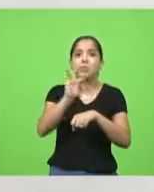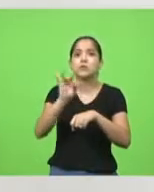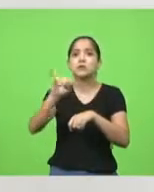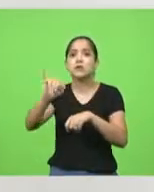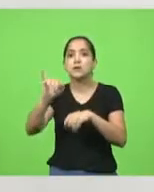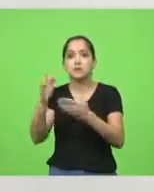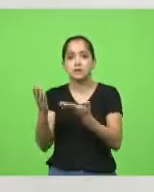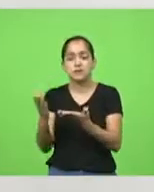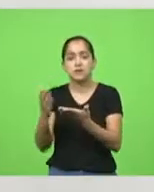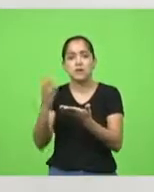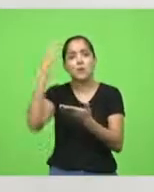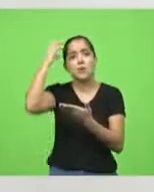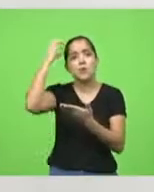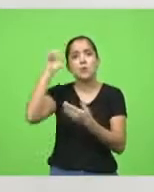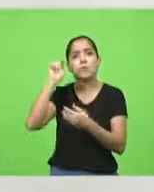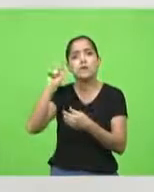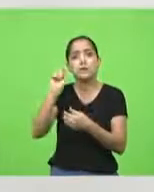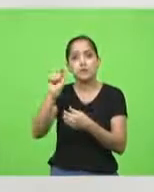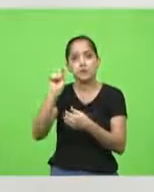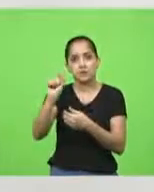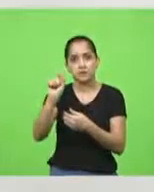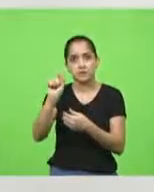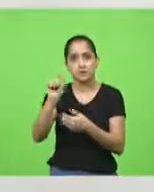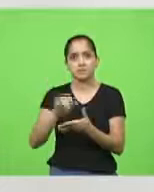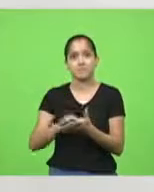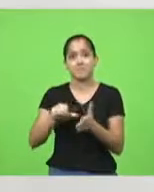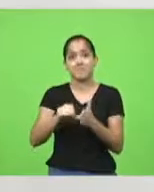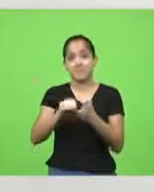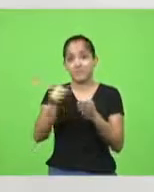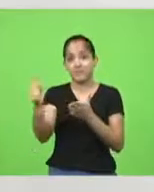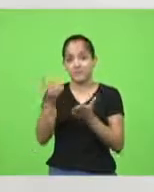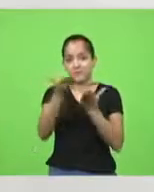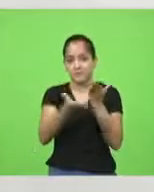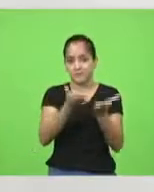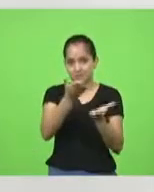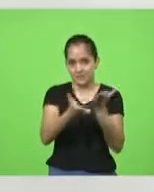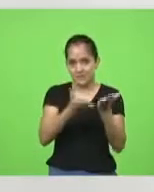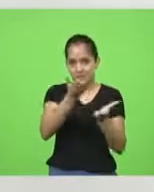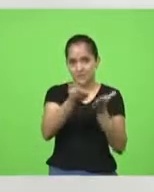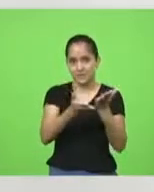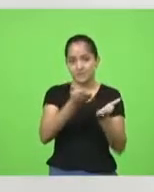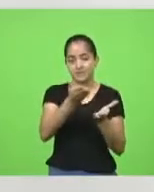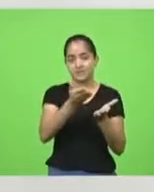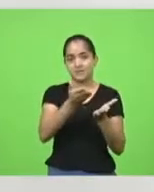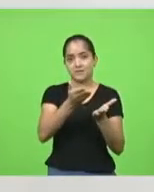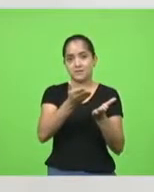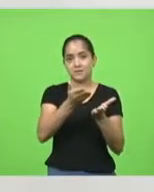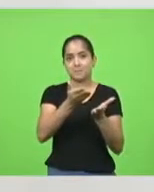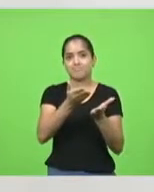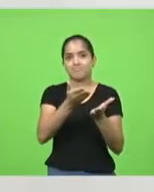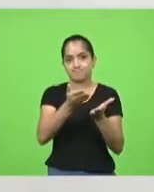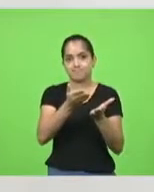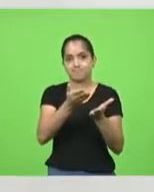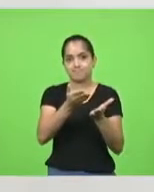é culpa do primeiro tratamento que estão dando na porta de entrada da unidade de saúde.